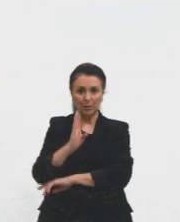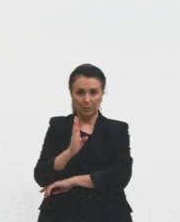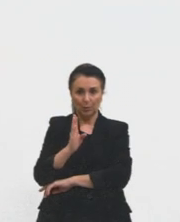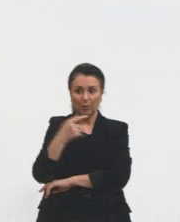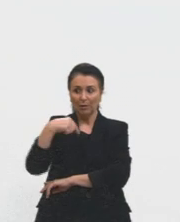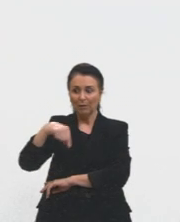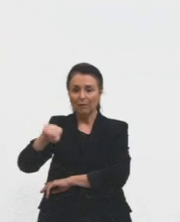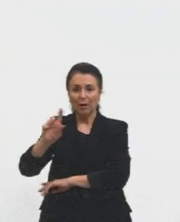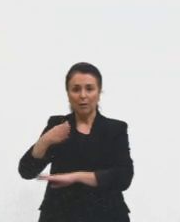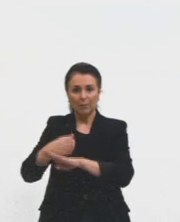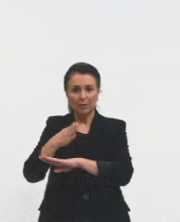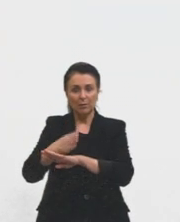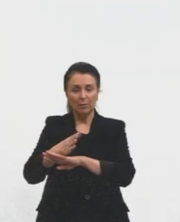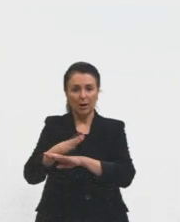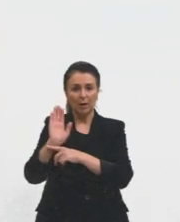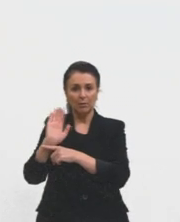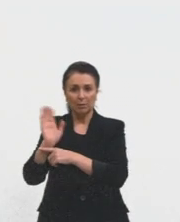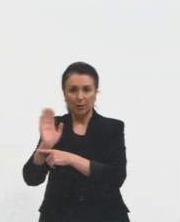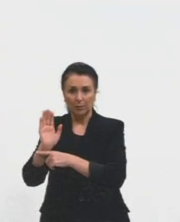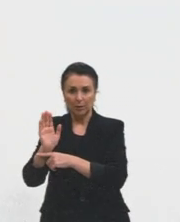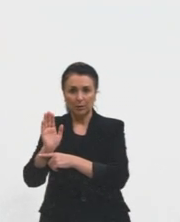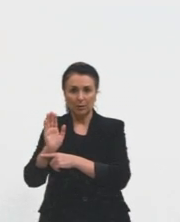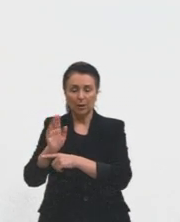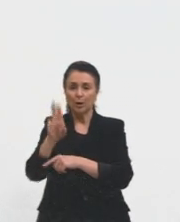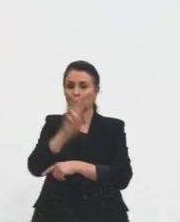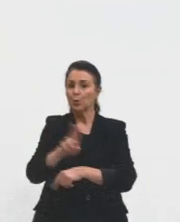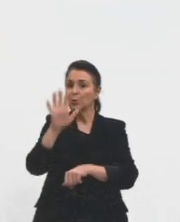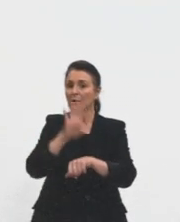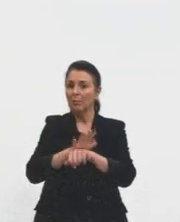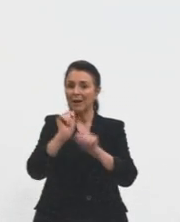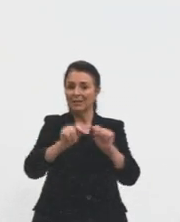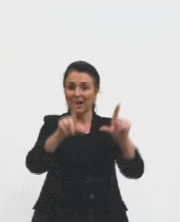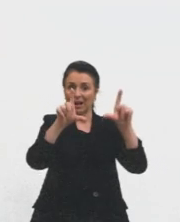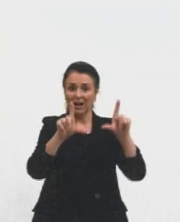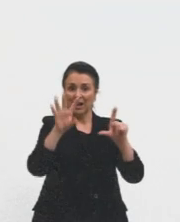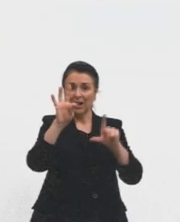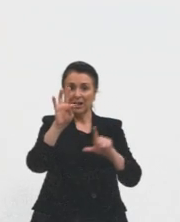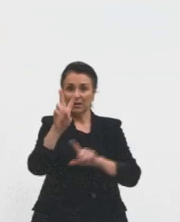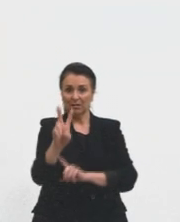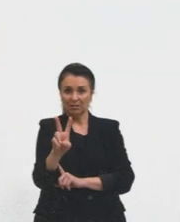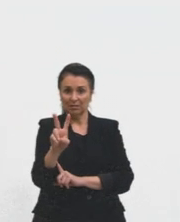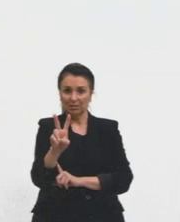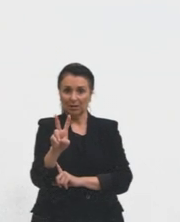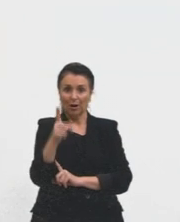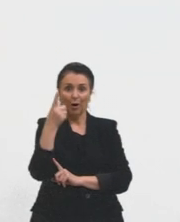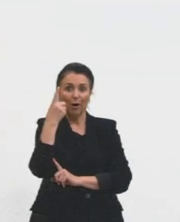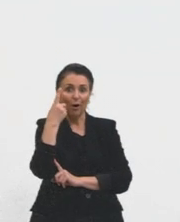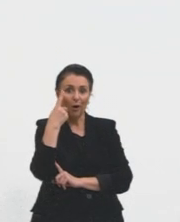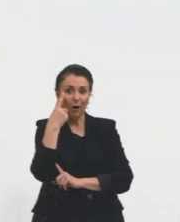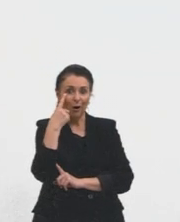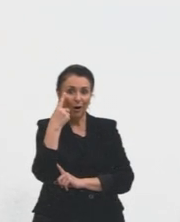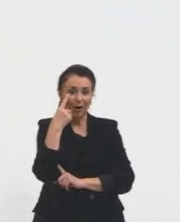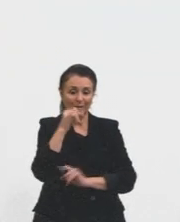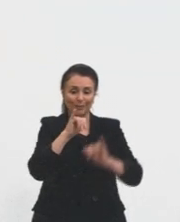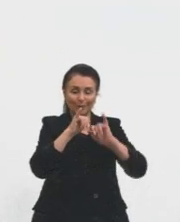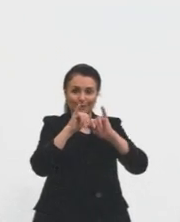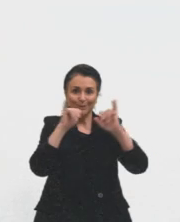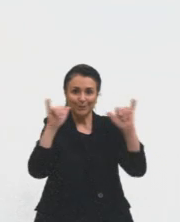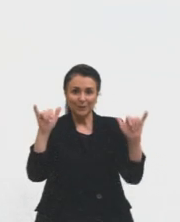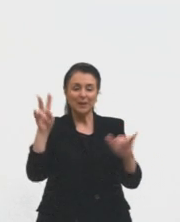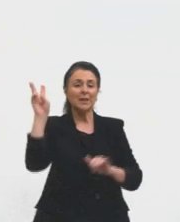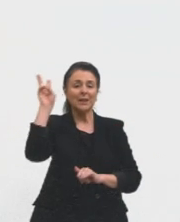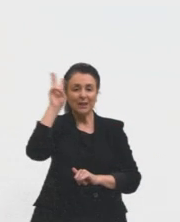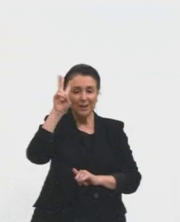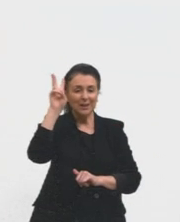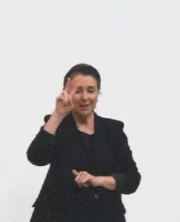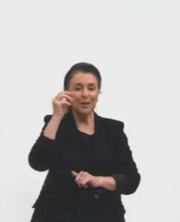destaque no consumo de TV entenda tava chamada publicitária aqui né aí a gente vai lembrar lá de como